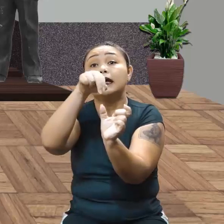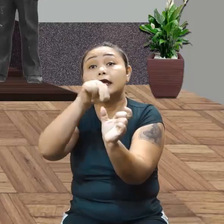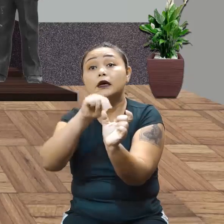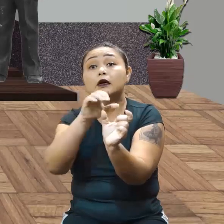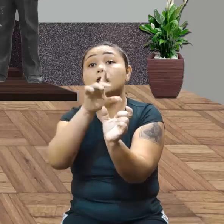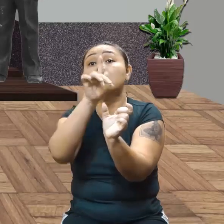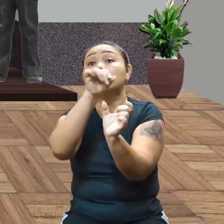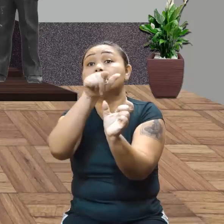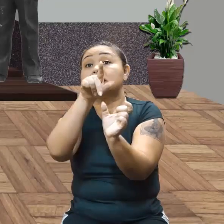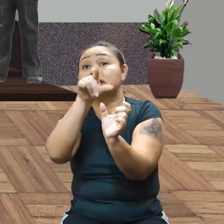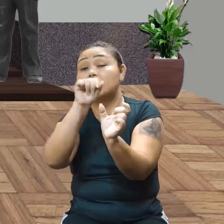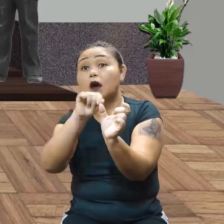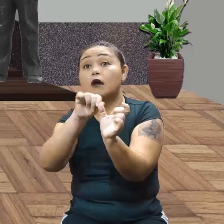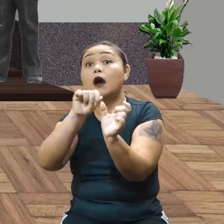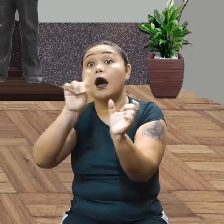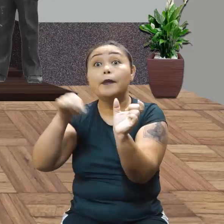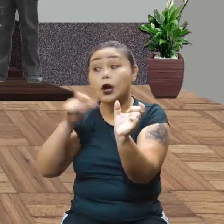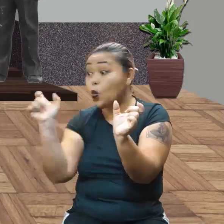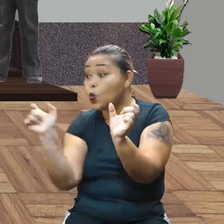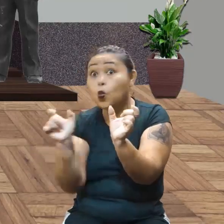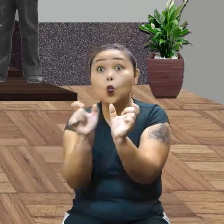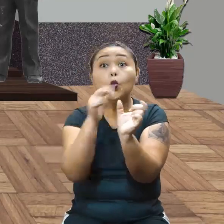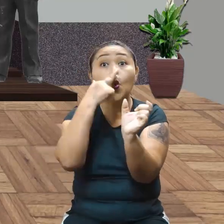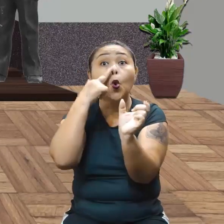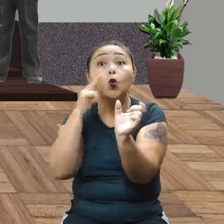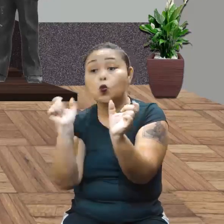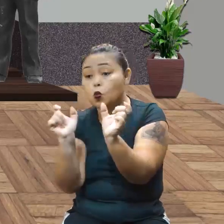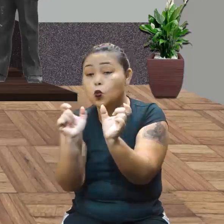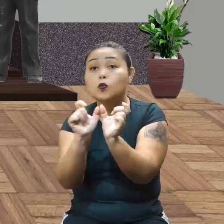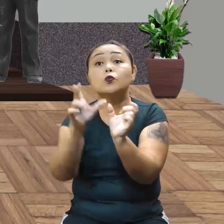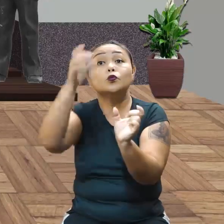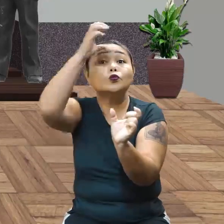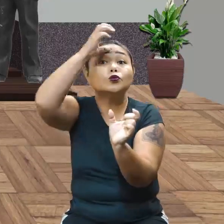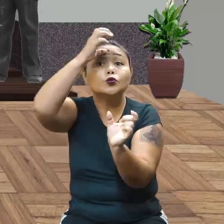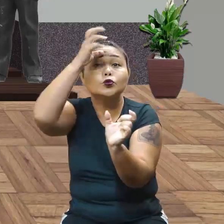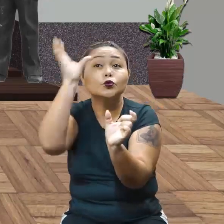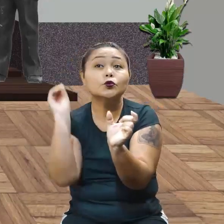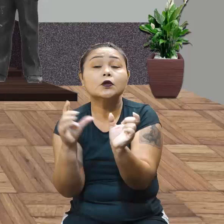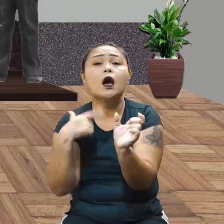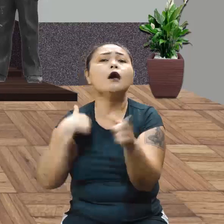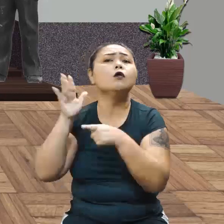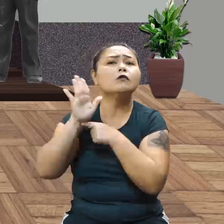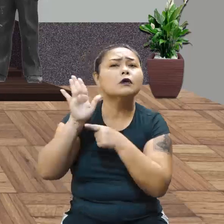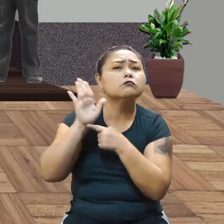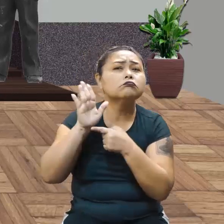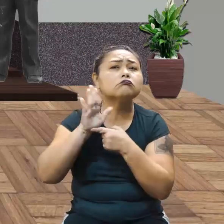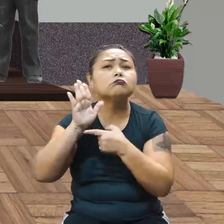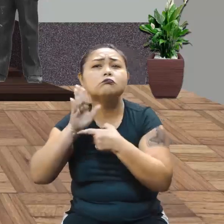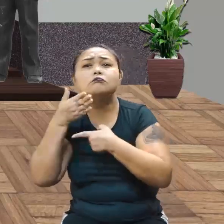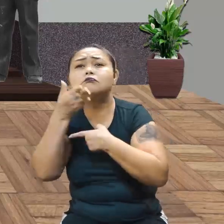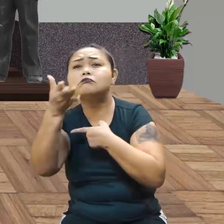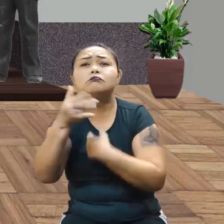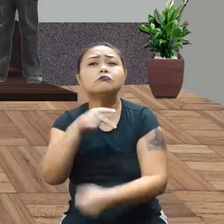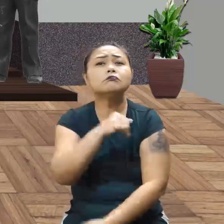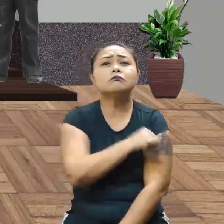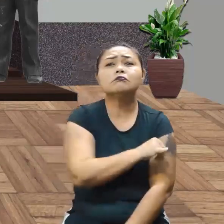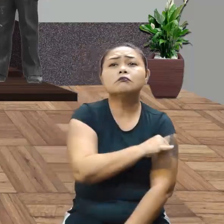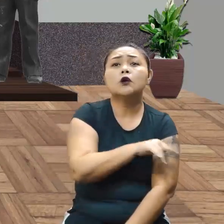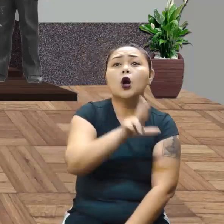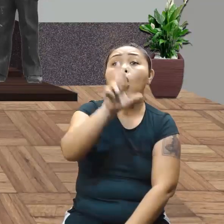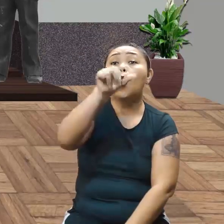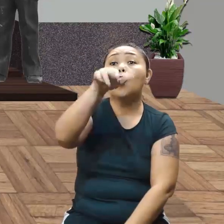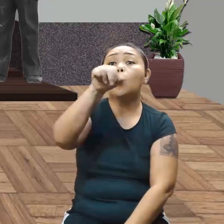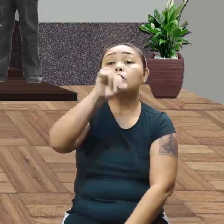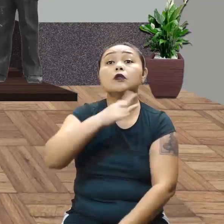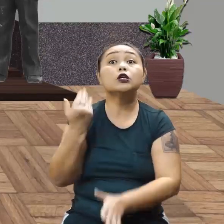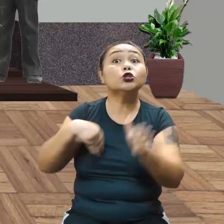Silva, vai pegar esse sobrenome do seu tio, Rondon. O seu tio vai lhe auxiliar nessa ida para o Rio de Janeiro. Rondon